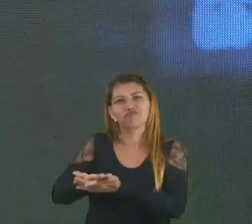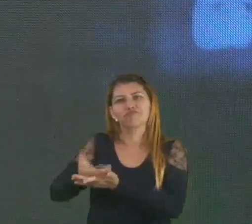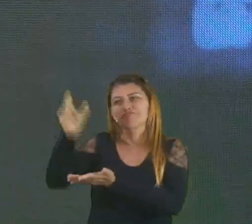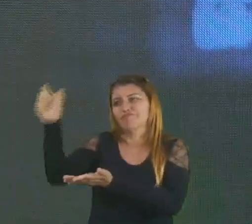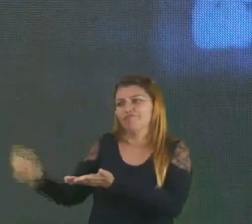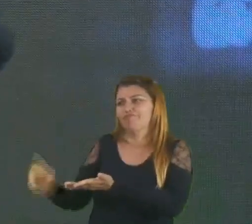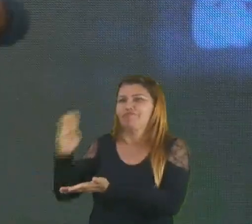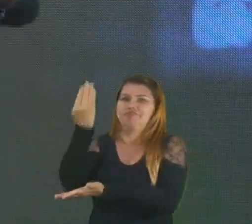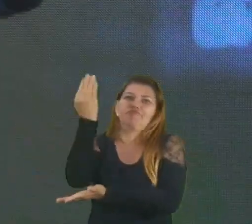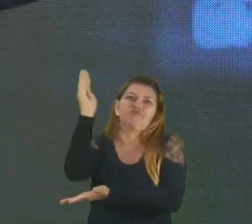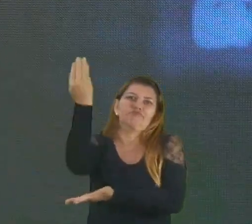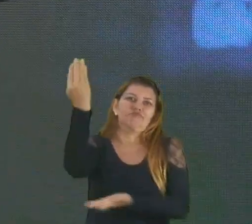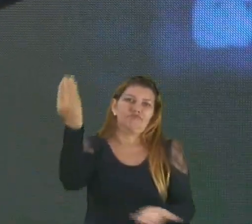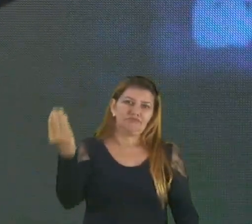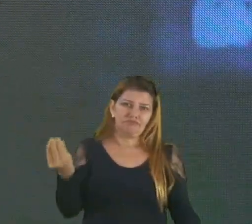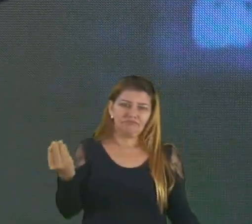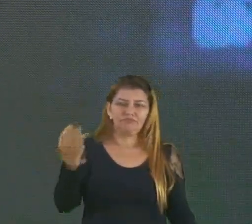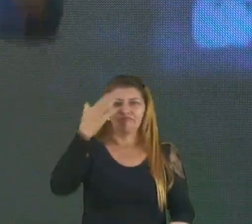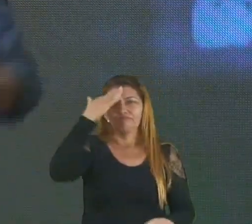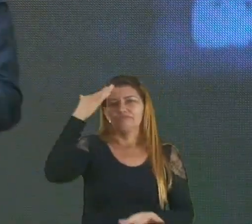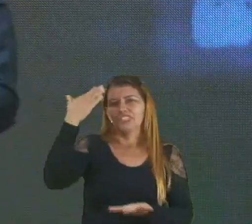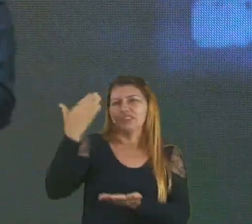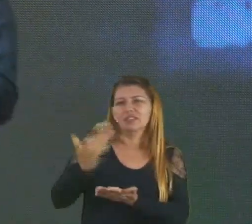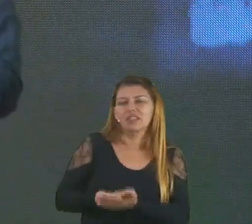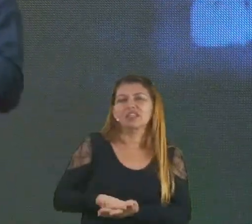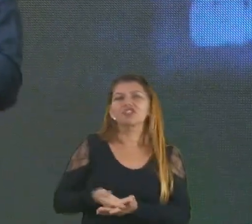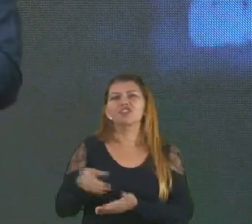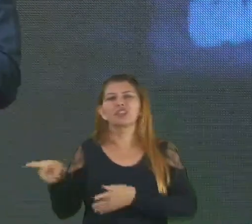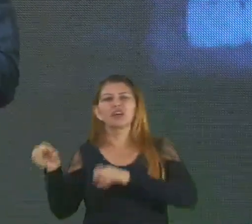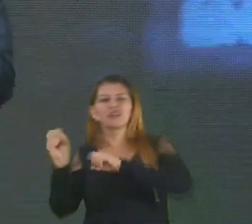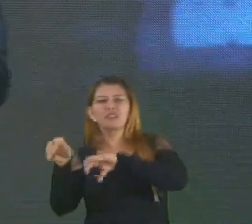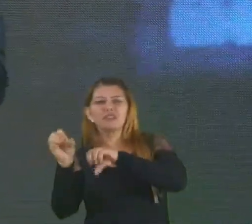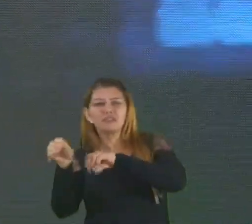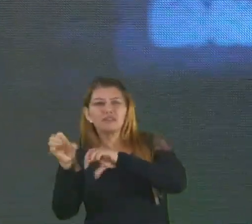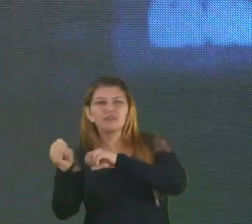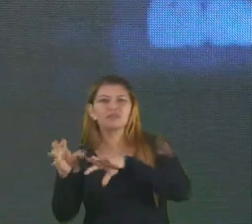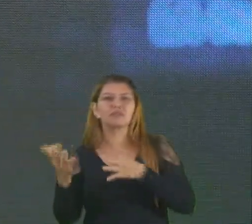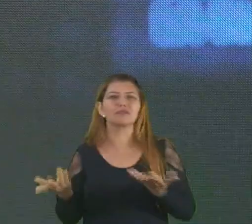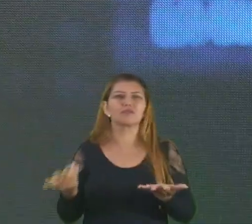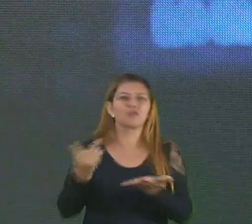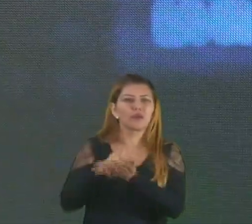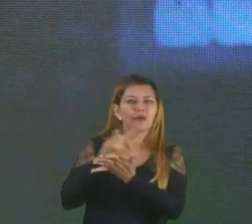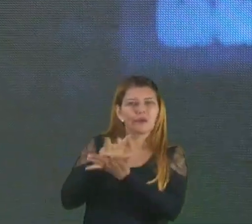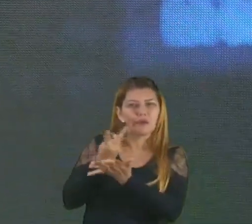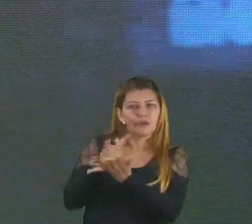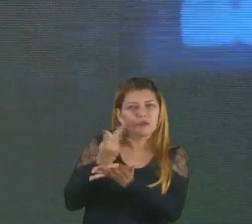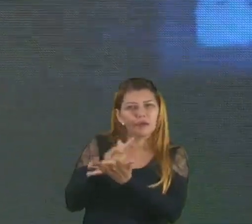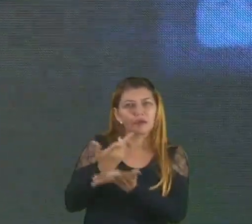vão acreditar em conto de carochinha, num evangelho